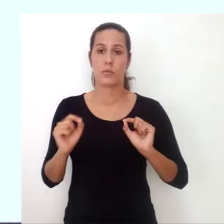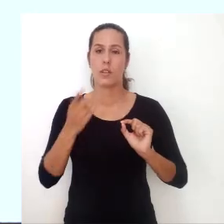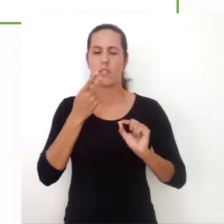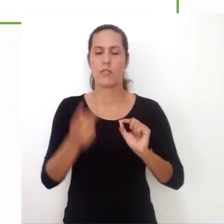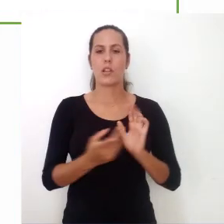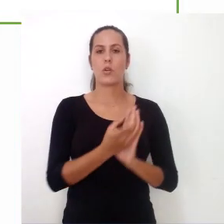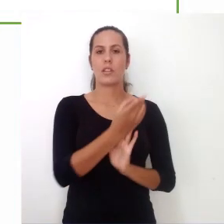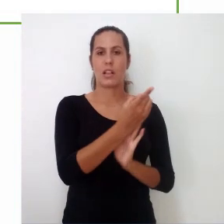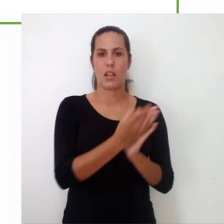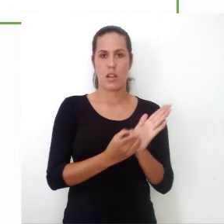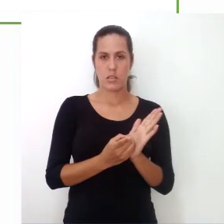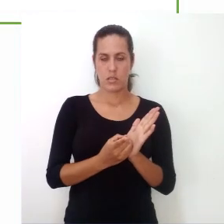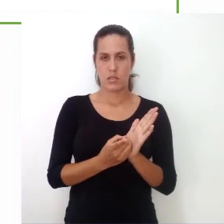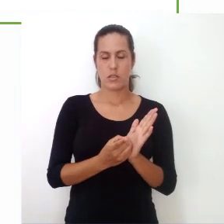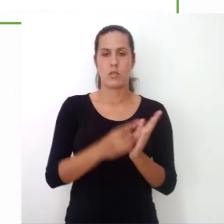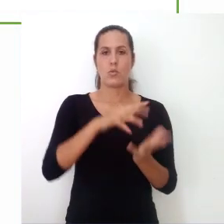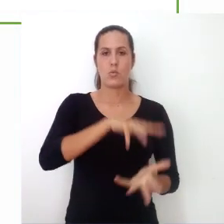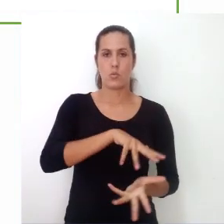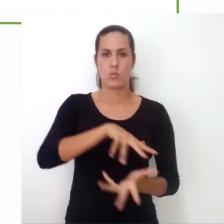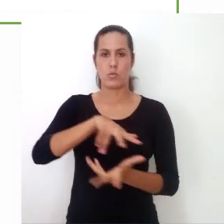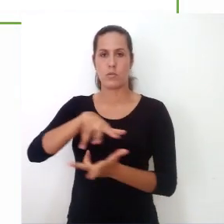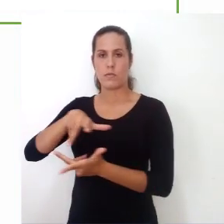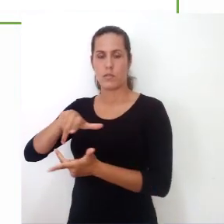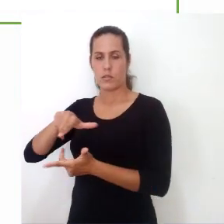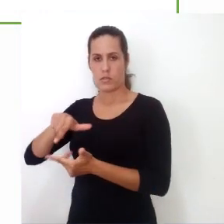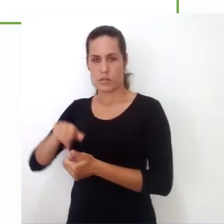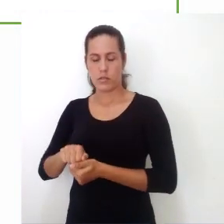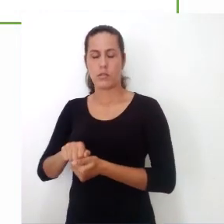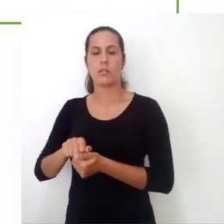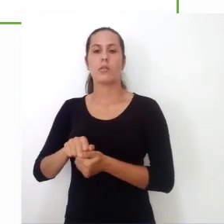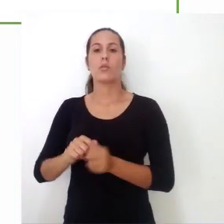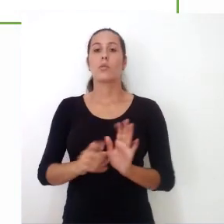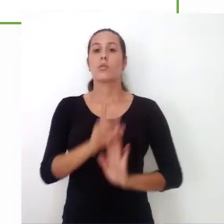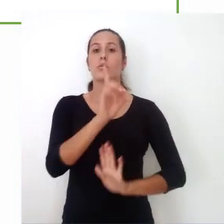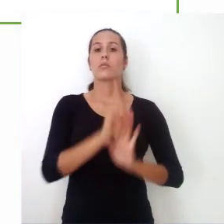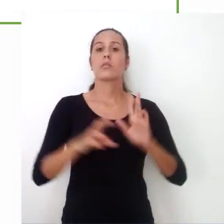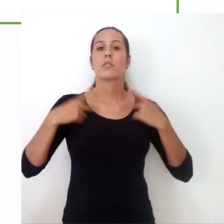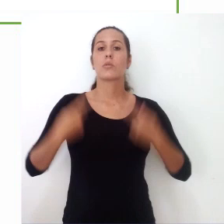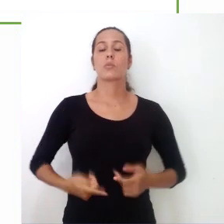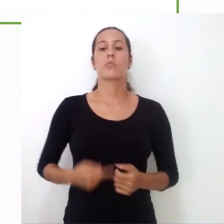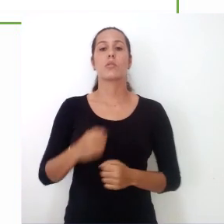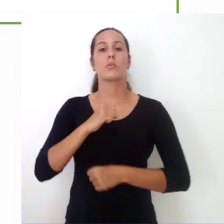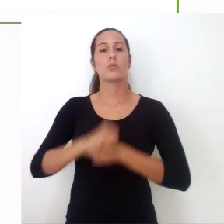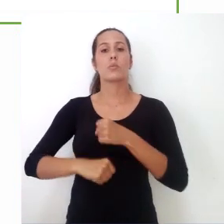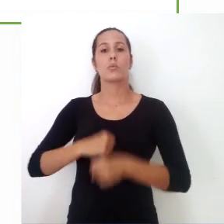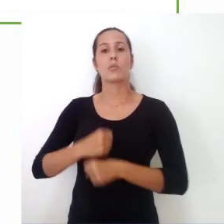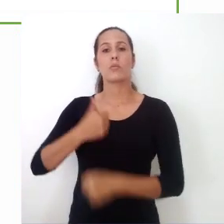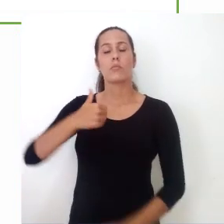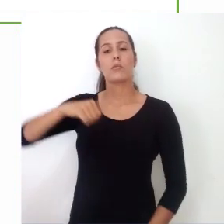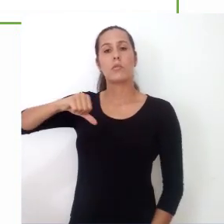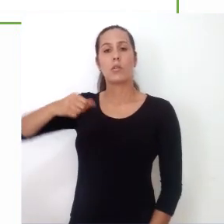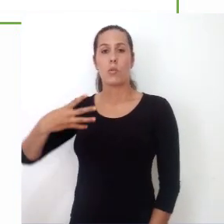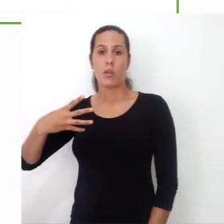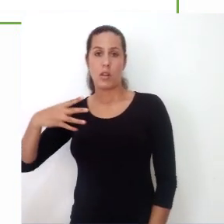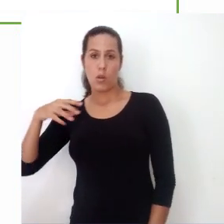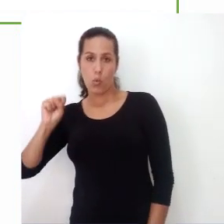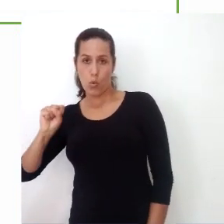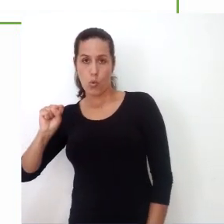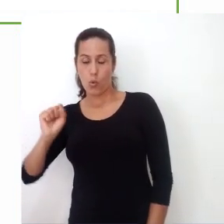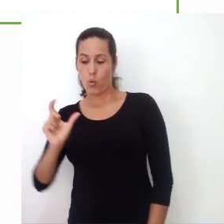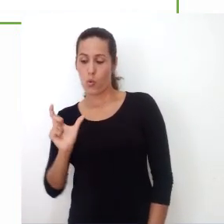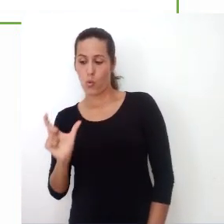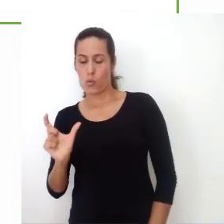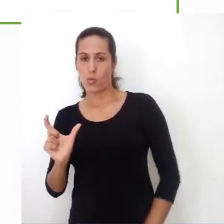seguinte: a Declaração Universal dos Direitos Humanos é de 48, representa o reconhecimento,